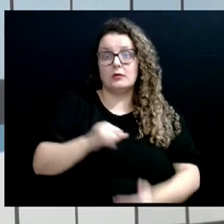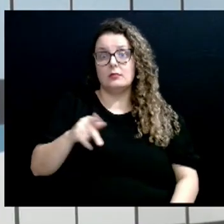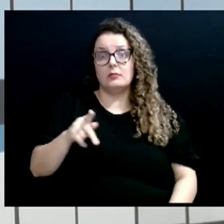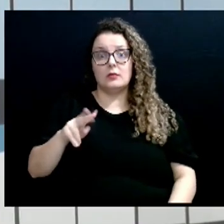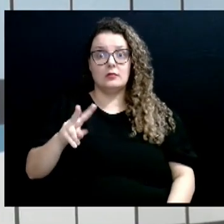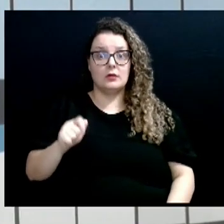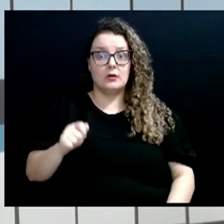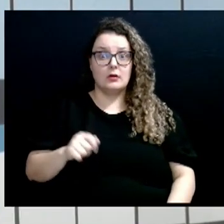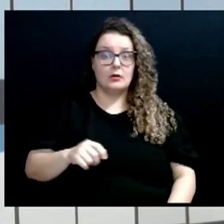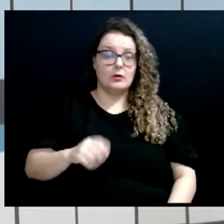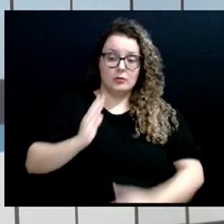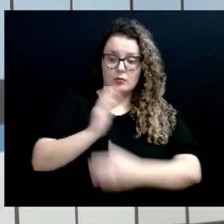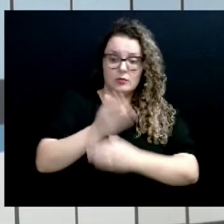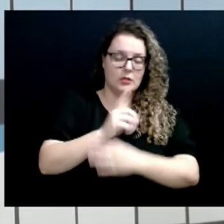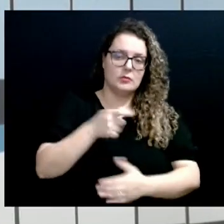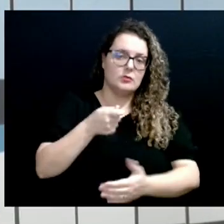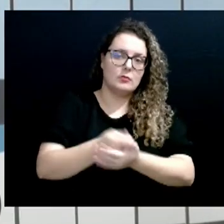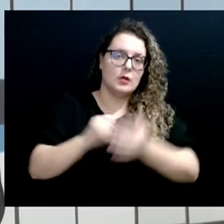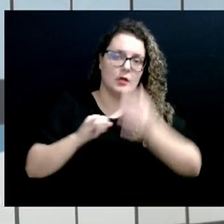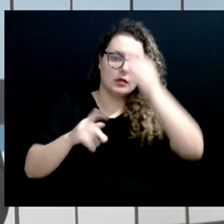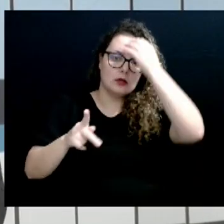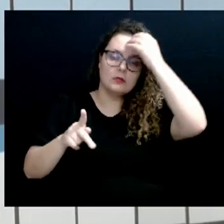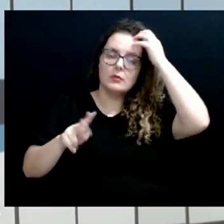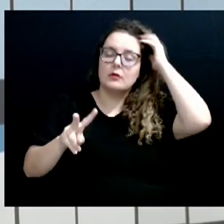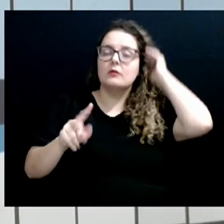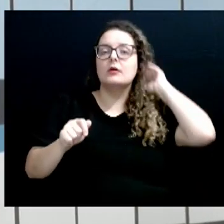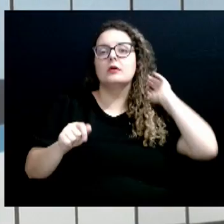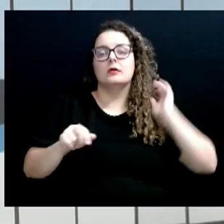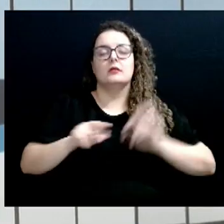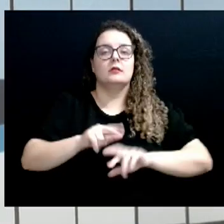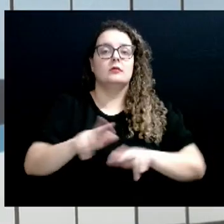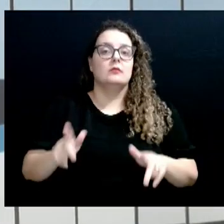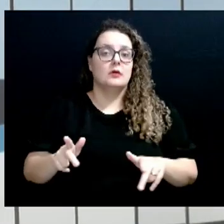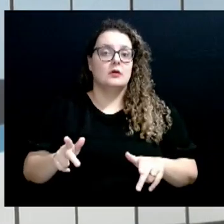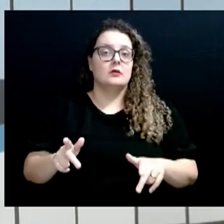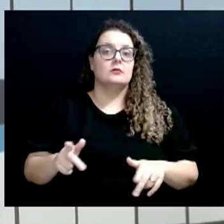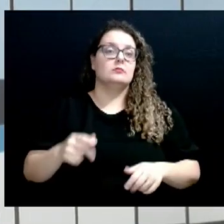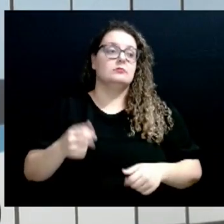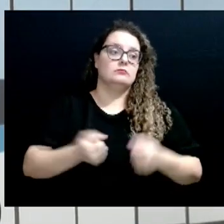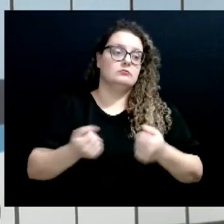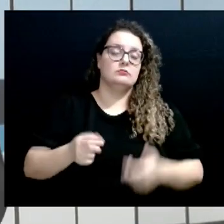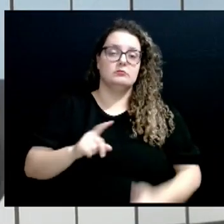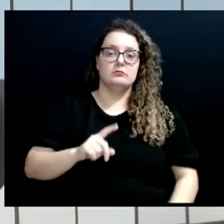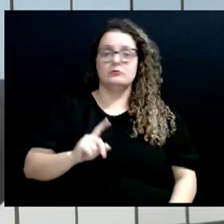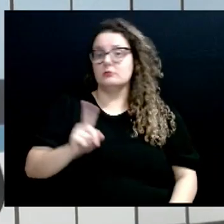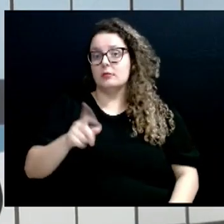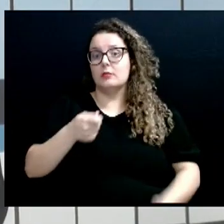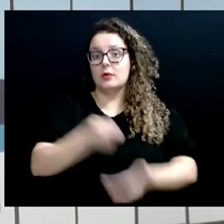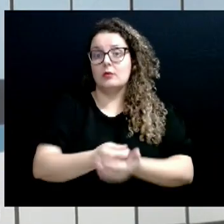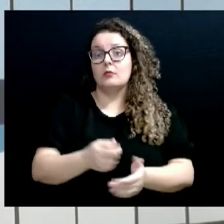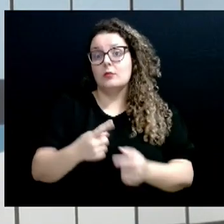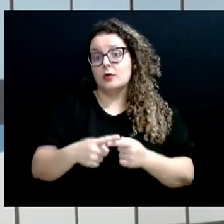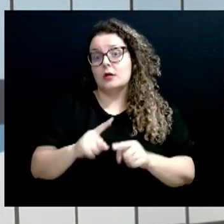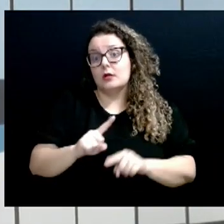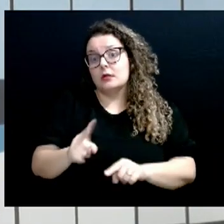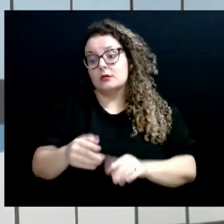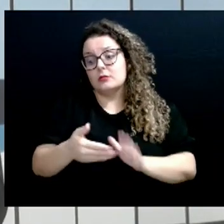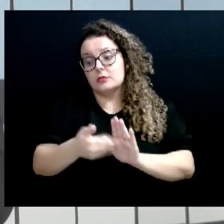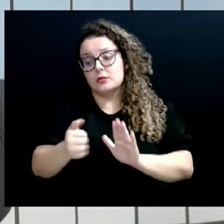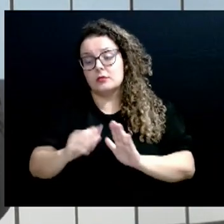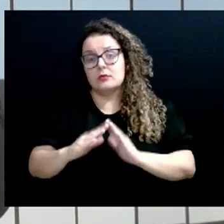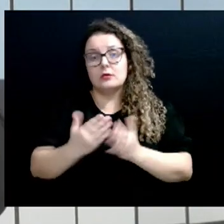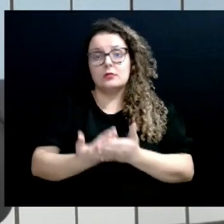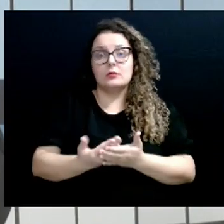IPVA, né? Tem vários tipos de veículos aí que não pagam IPVA. Por que não tirar também o PVA da autoescola? Porque isso reduziria o custo da autoescola. Então